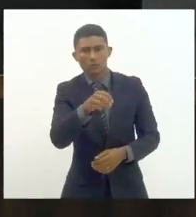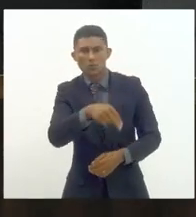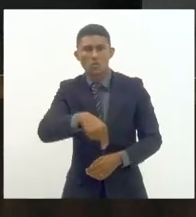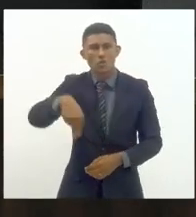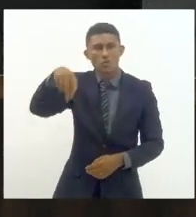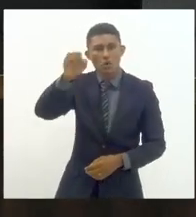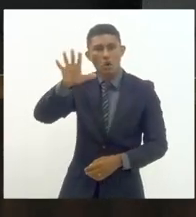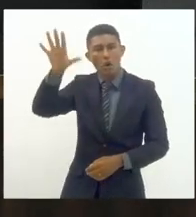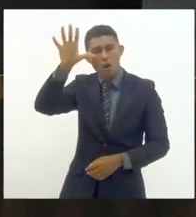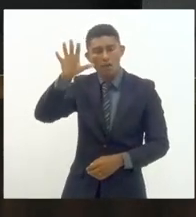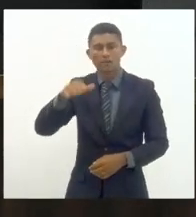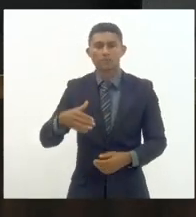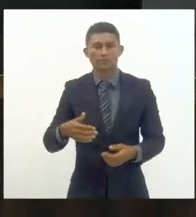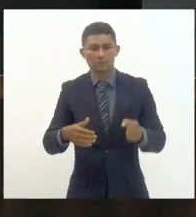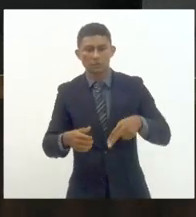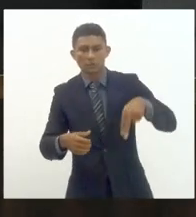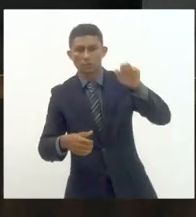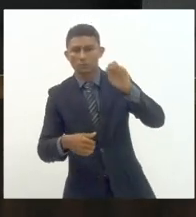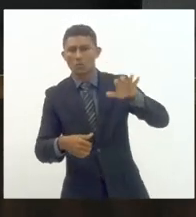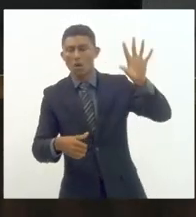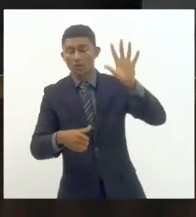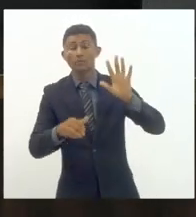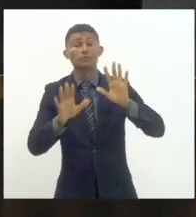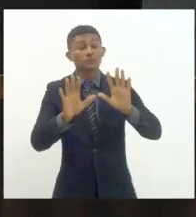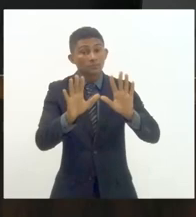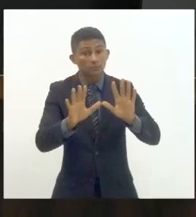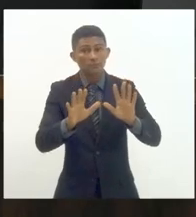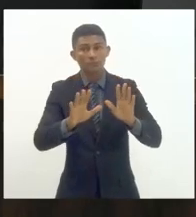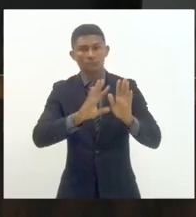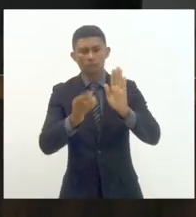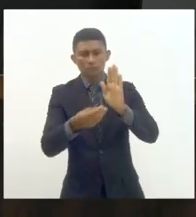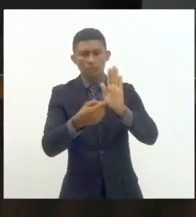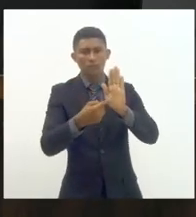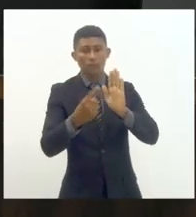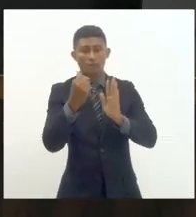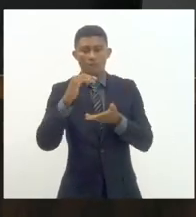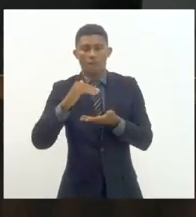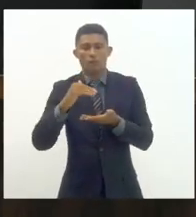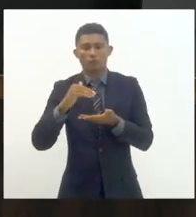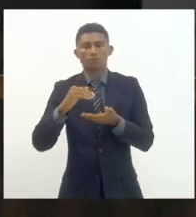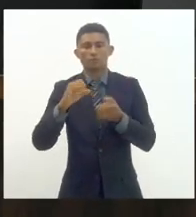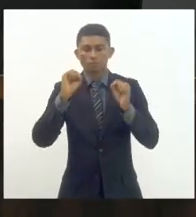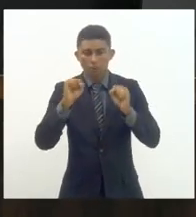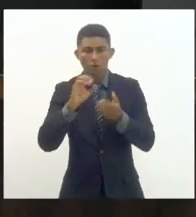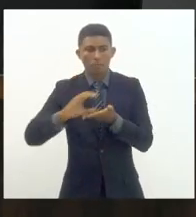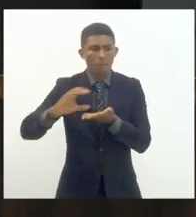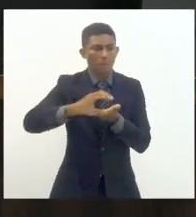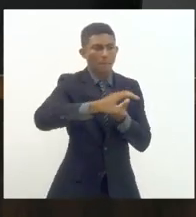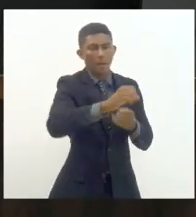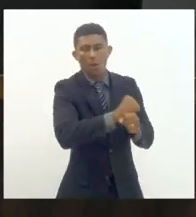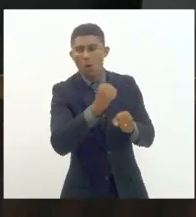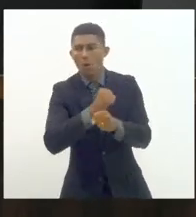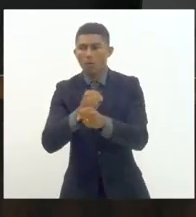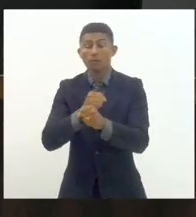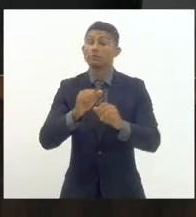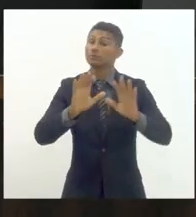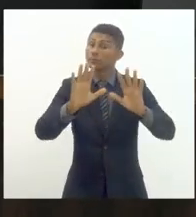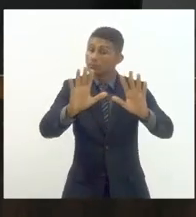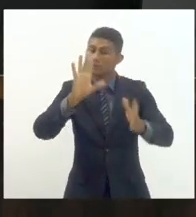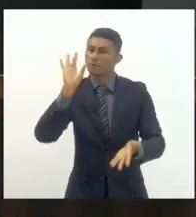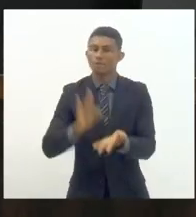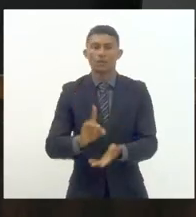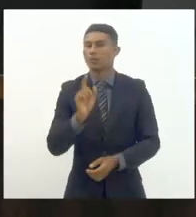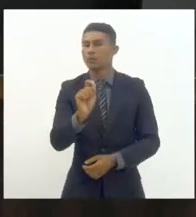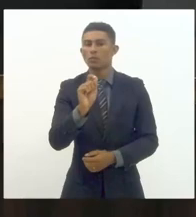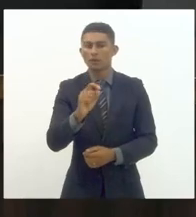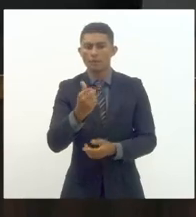notinha que o fundo poderia fazer obra, fazer isso e aquilo. A bem da verdade, o fundo não tem mais sentido